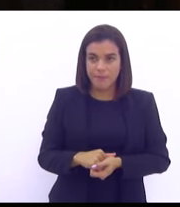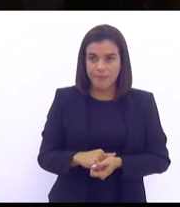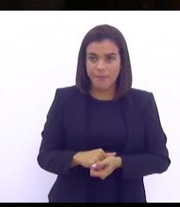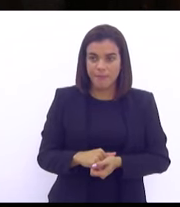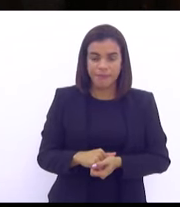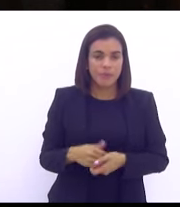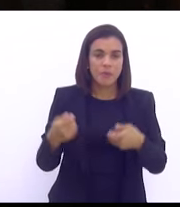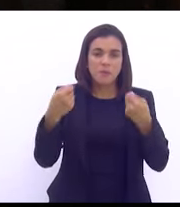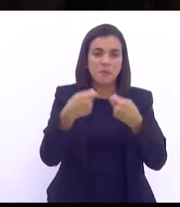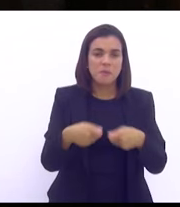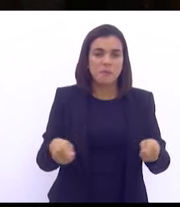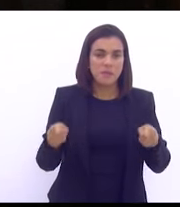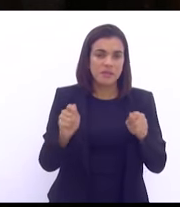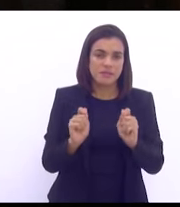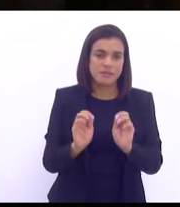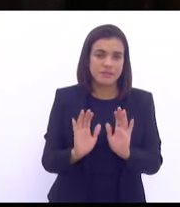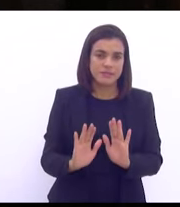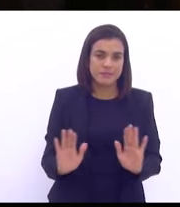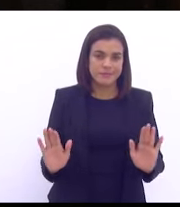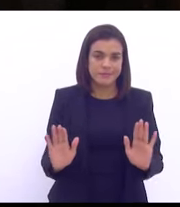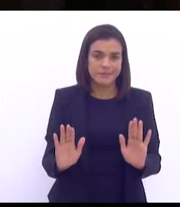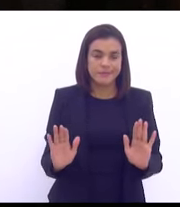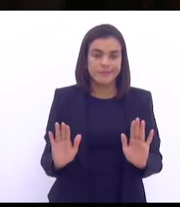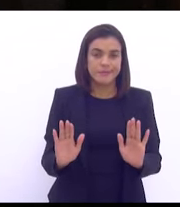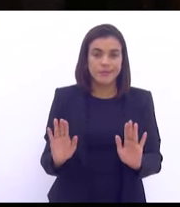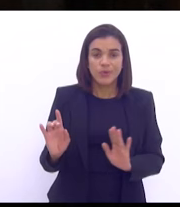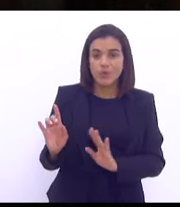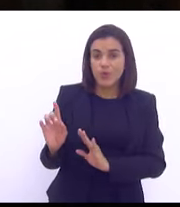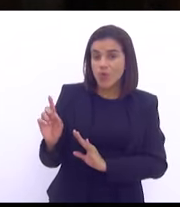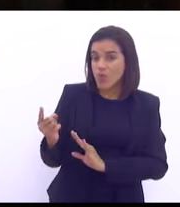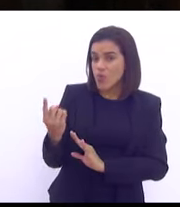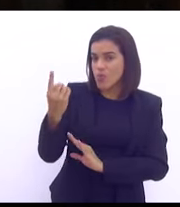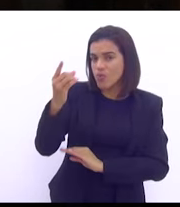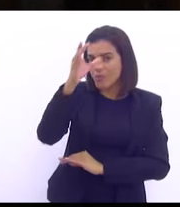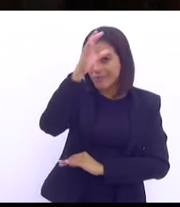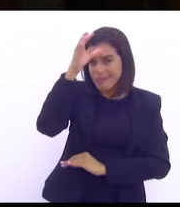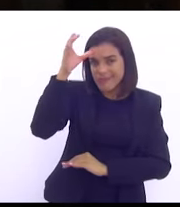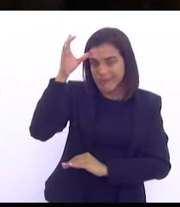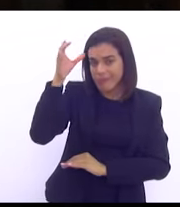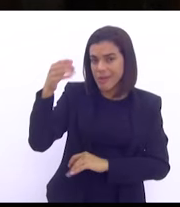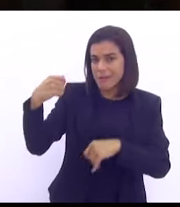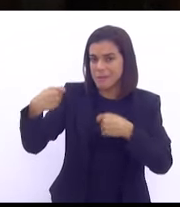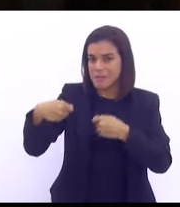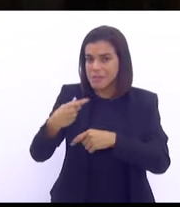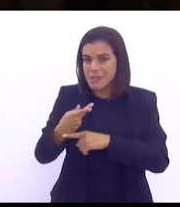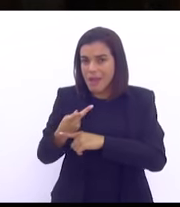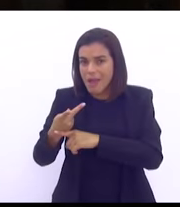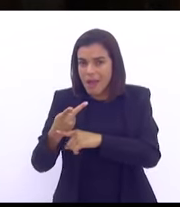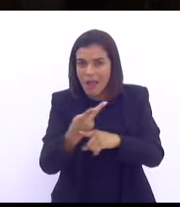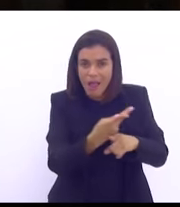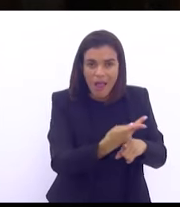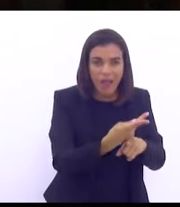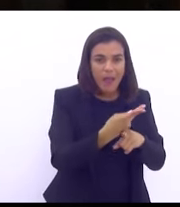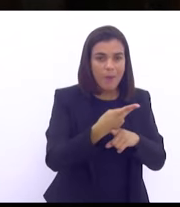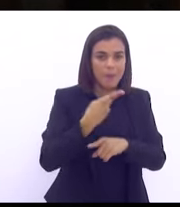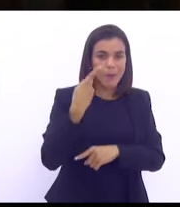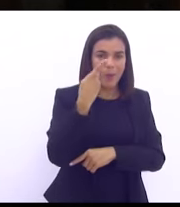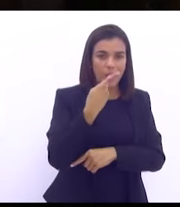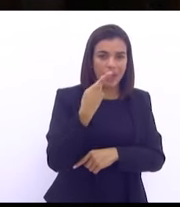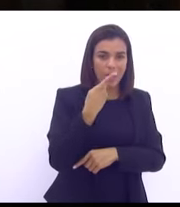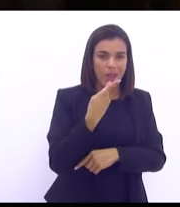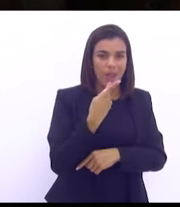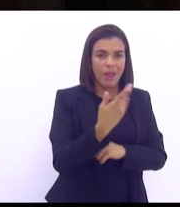é necessário que um consumidor tenha que buscar o político da área para